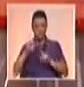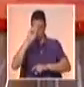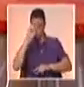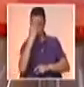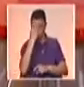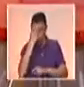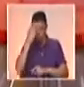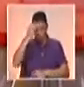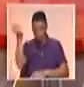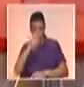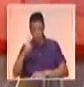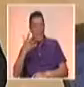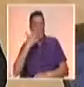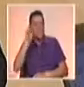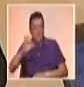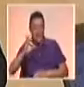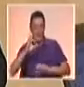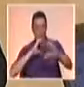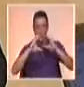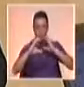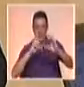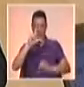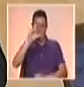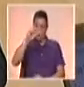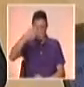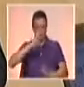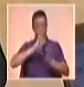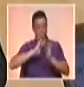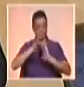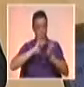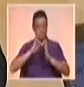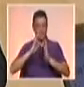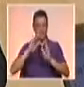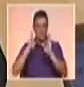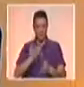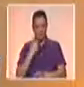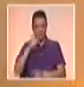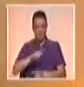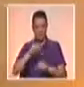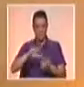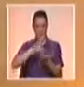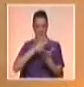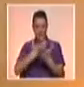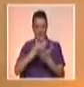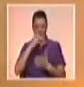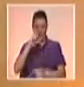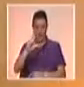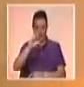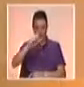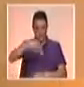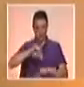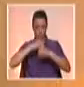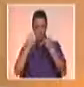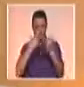da parte deles em tentar comunicar pela língua gestual. Vamos já regressar. Um dos intérpretes de língua gestual do Sociedade